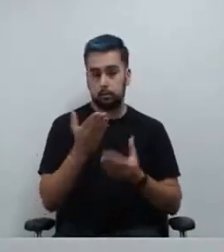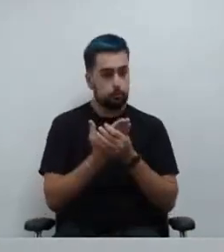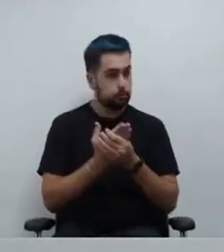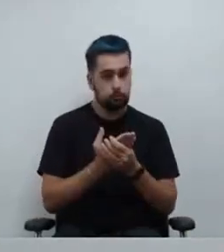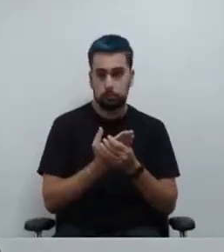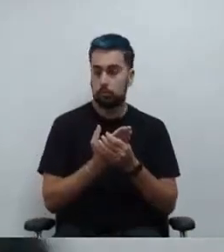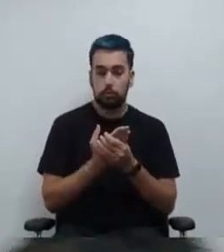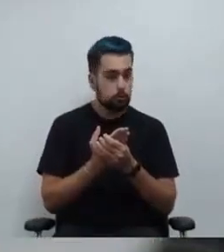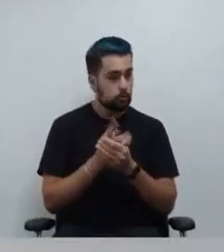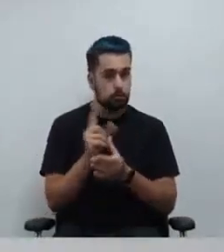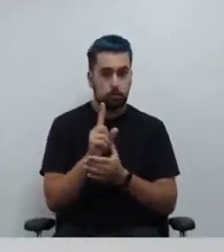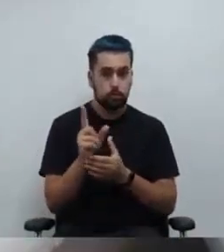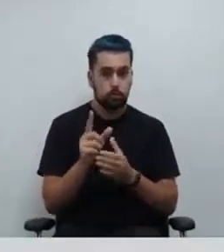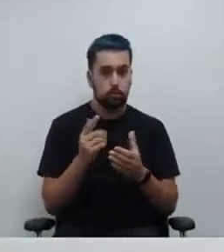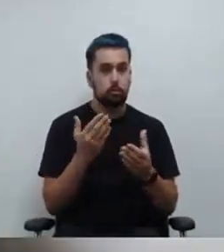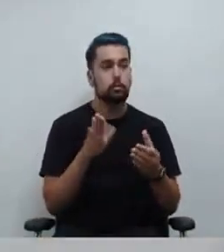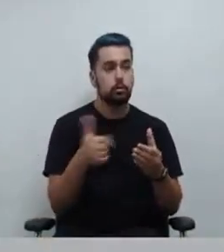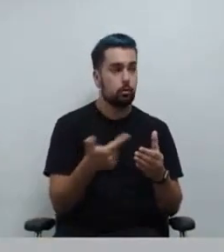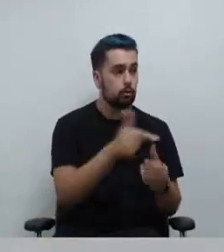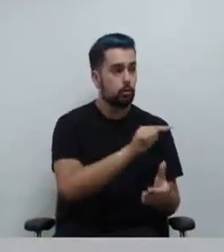processo SEI